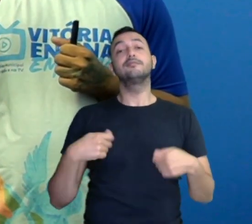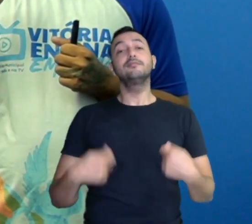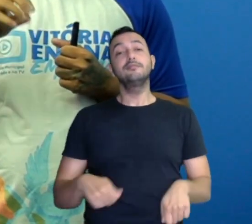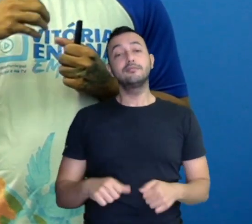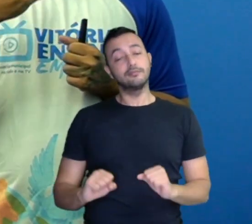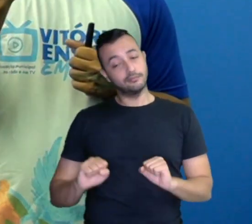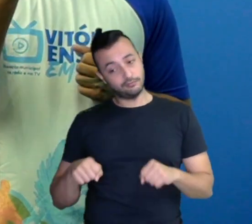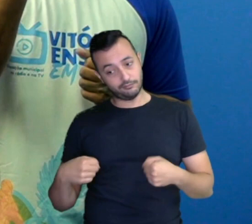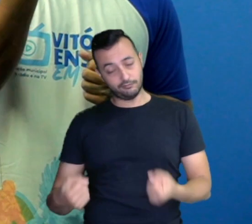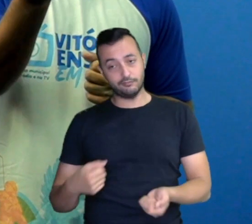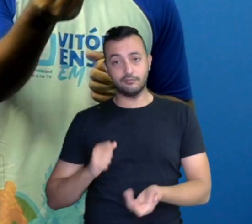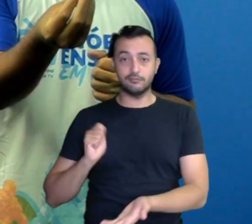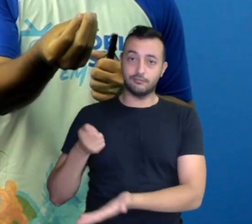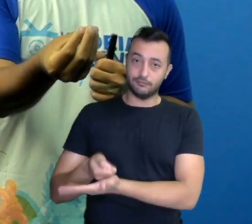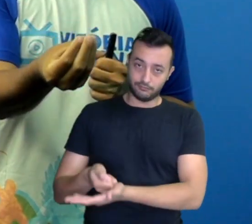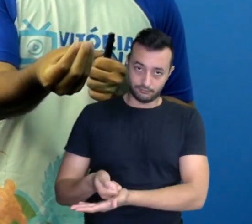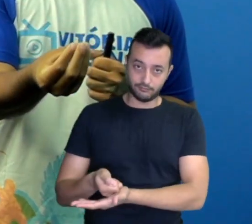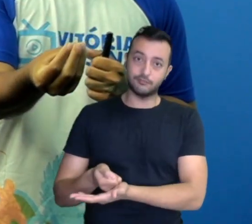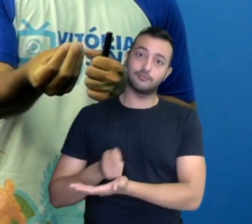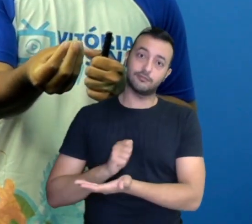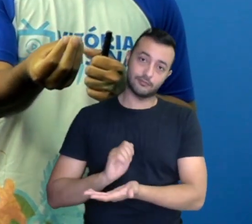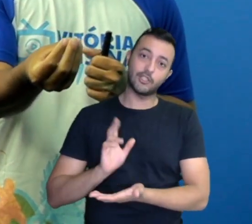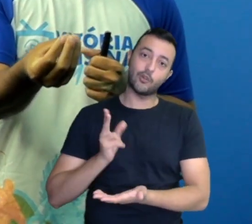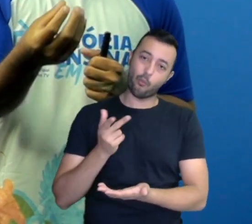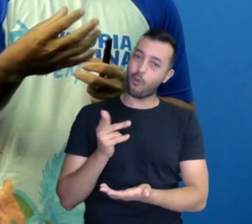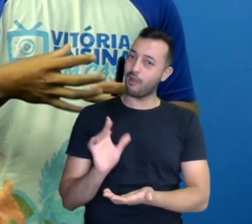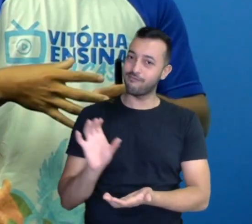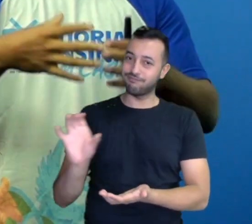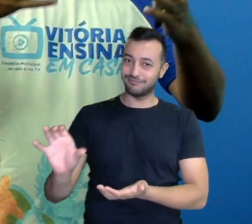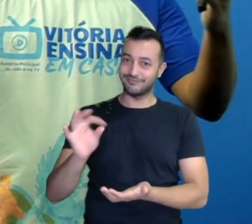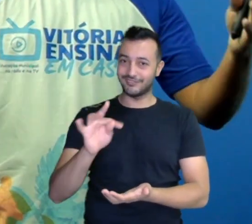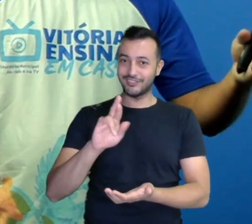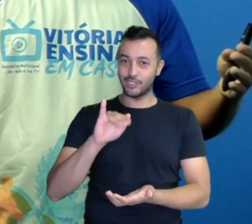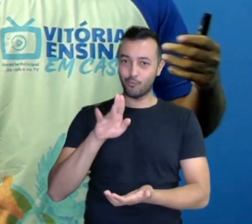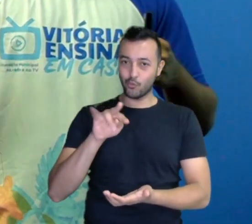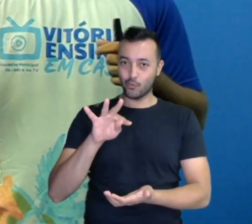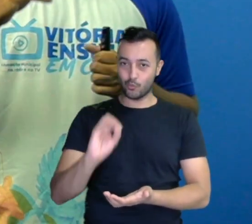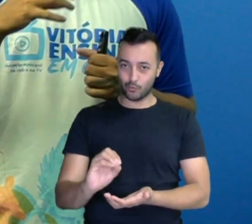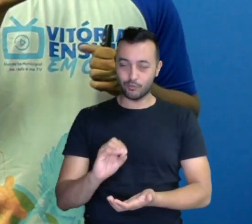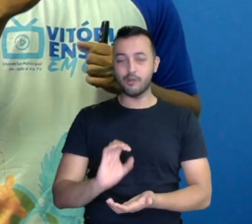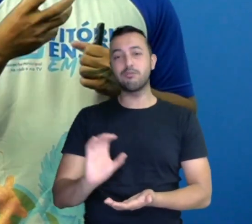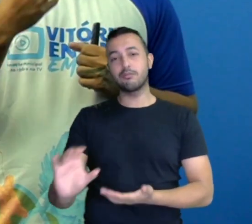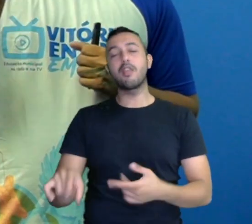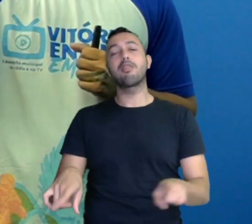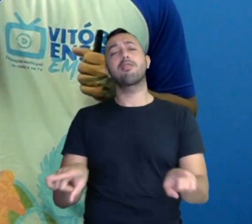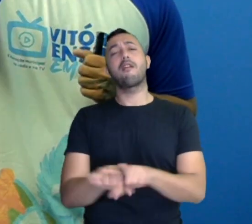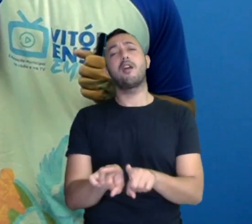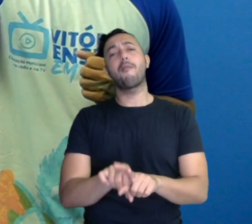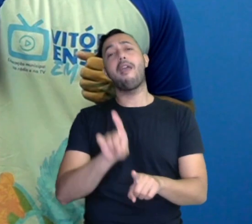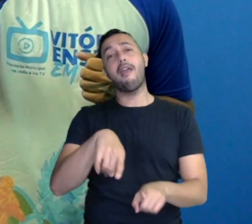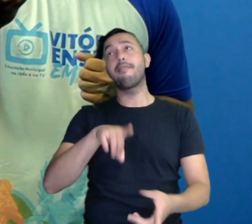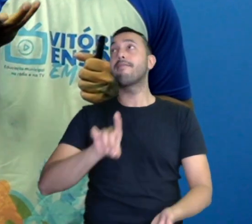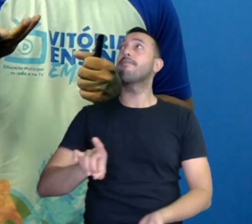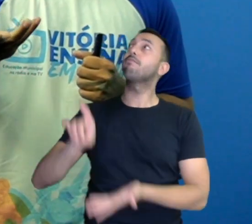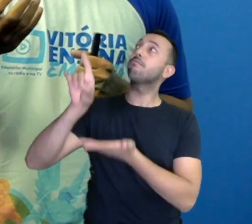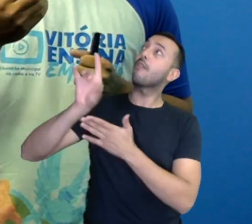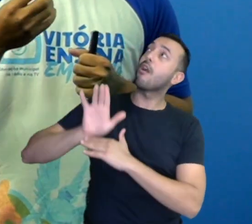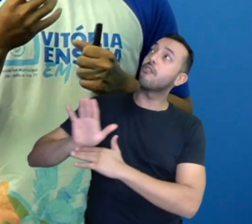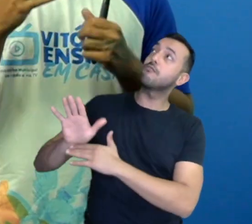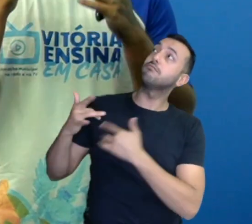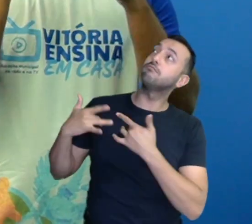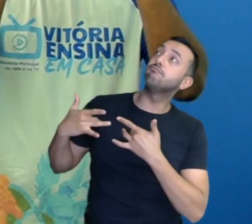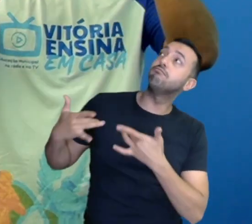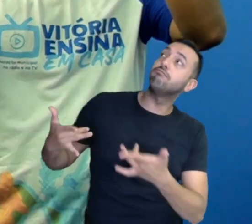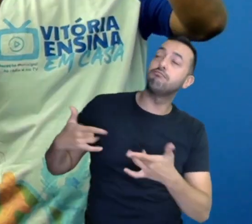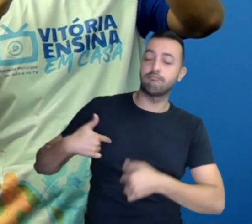porque, além de ser um tributo para a sociedade, né, para o reino, isso também era um tributo aos deuses. Né? O